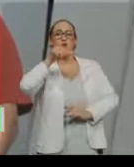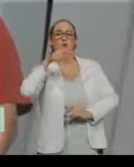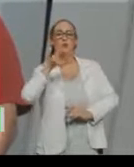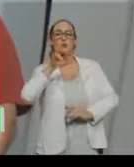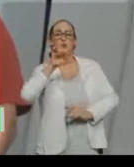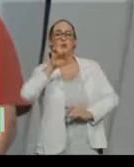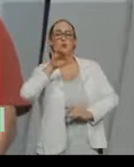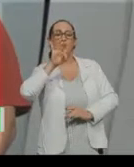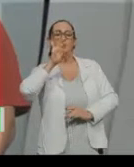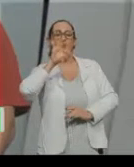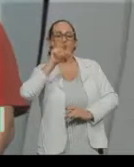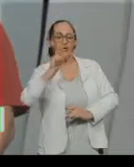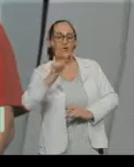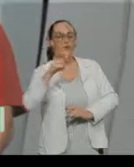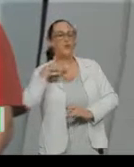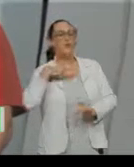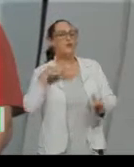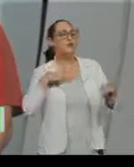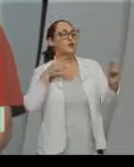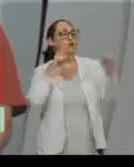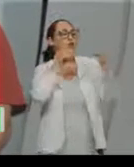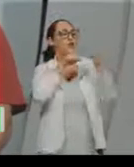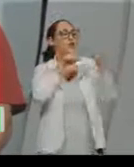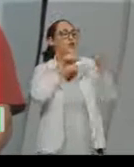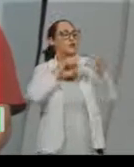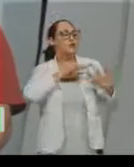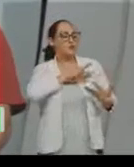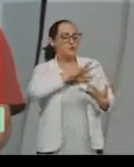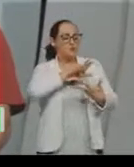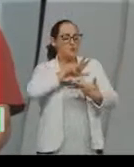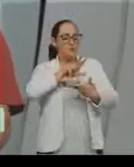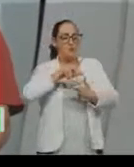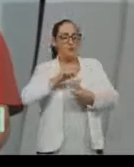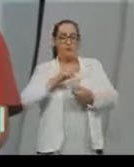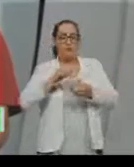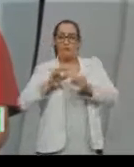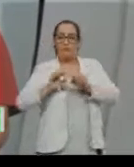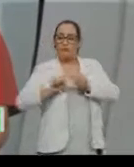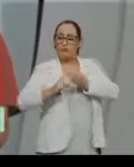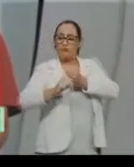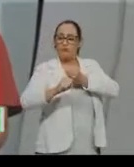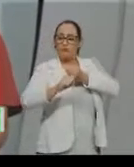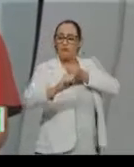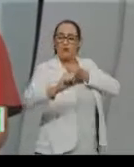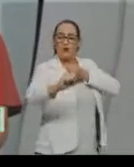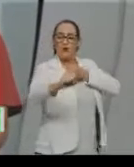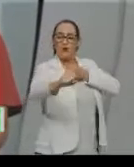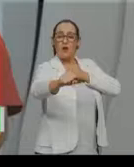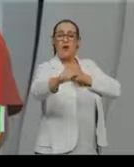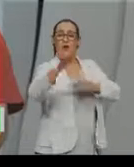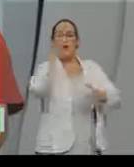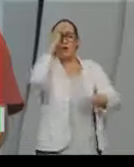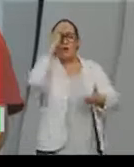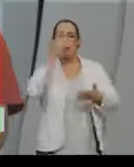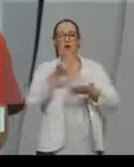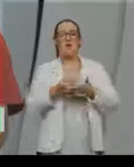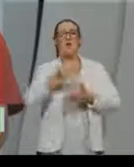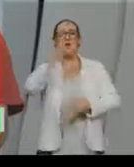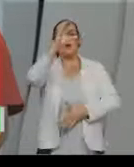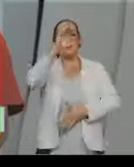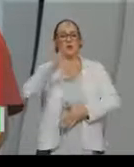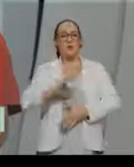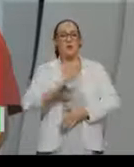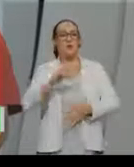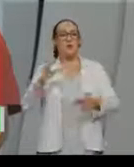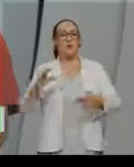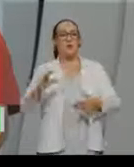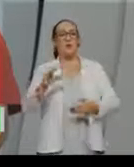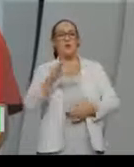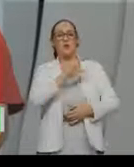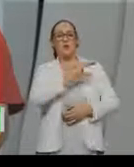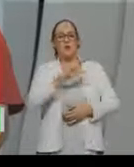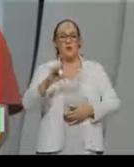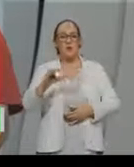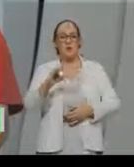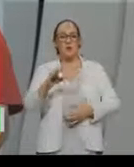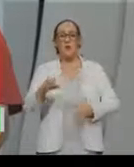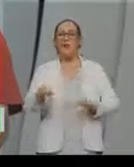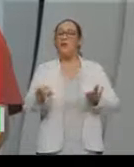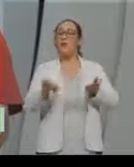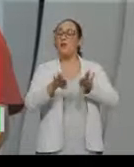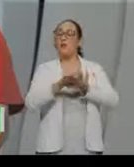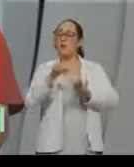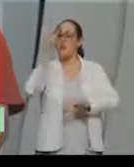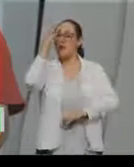como objetivo mundial a expansão da fé católica e o combate ao protestantismo e que vieram ao Brasil lá